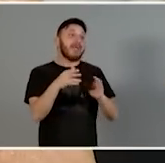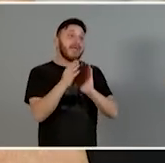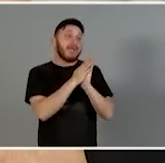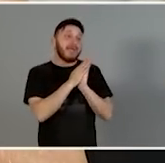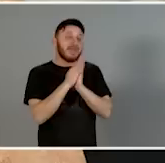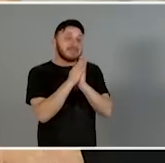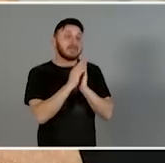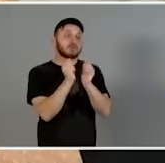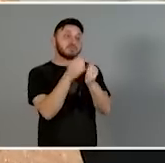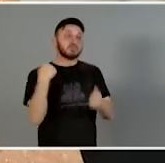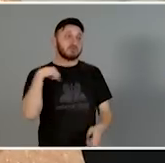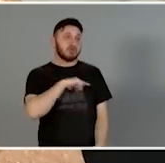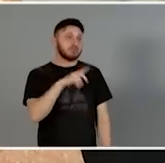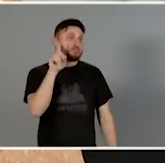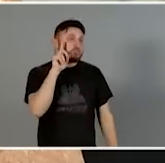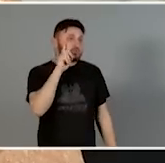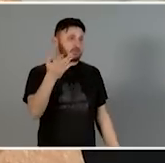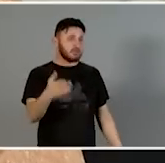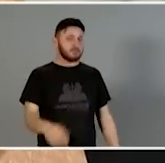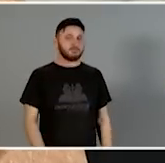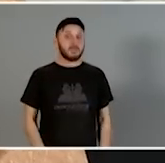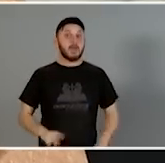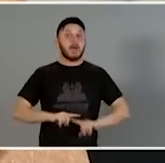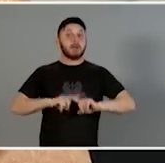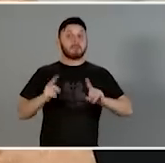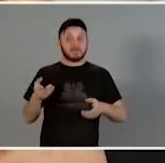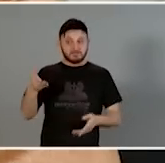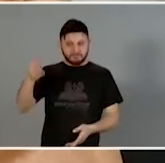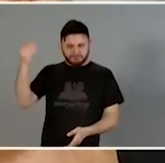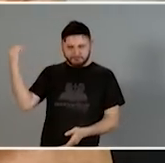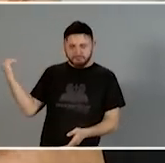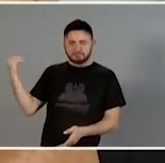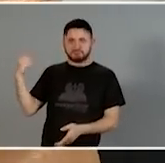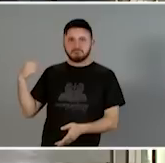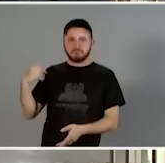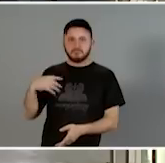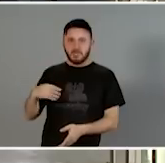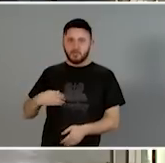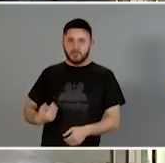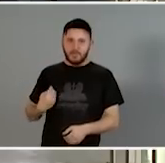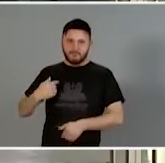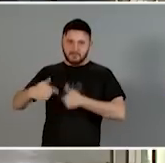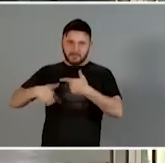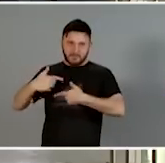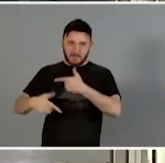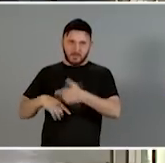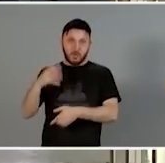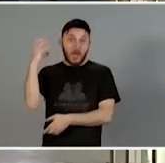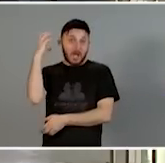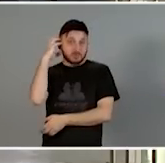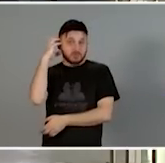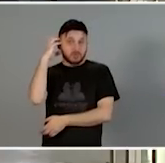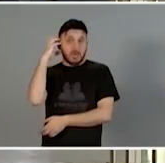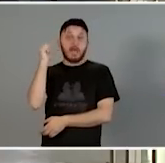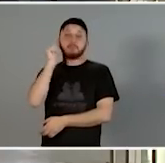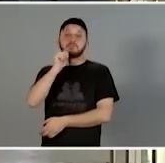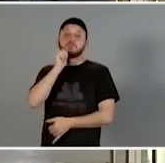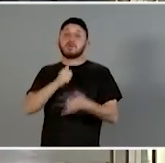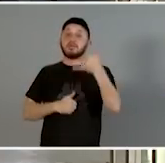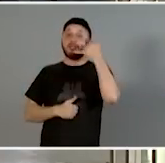Mas esses dias eu recebi no rádio um testemunho que, olha, foi